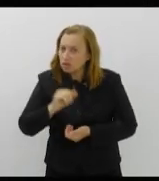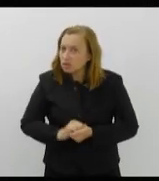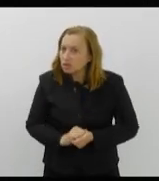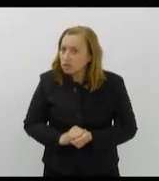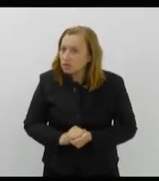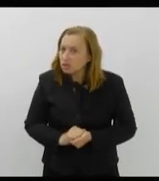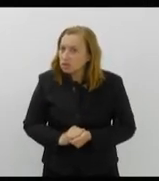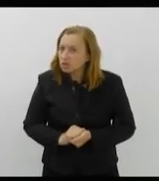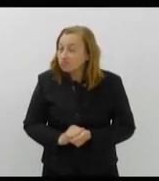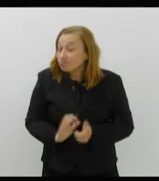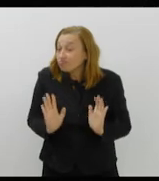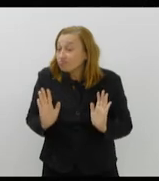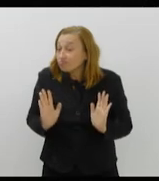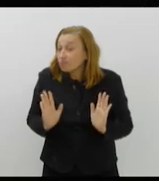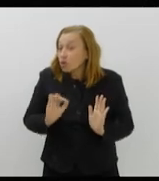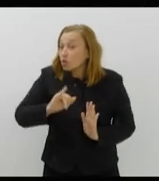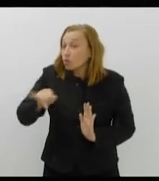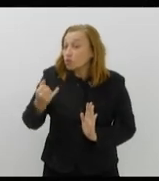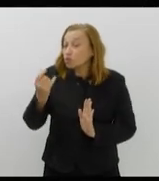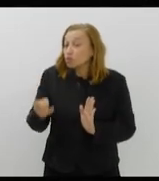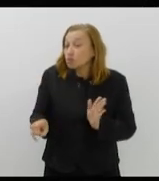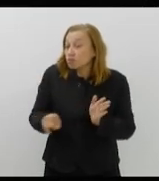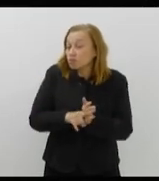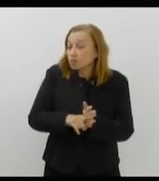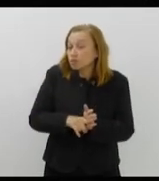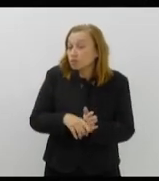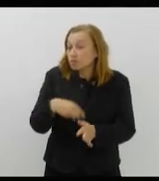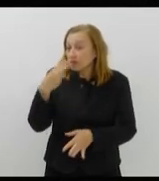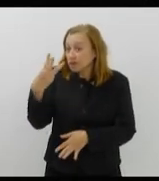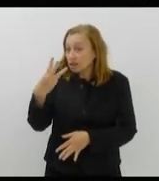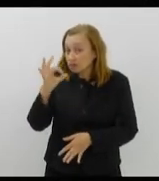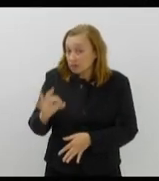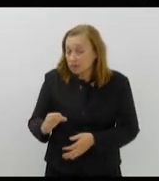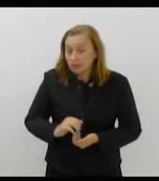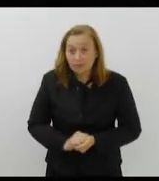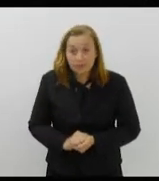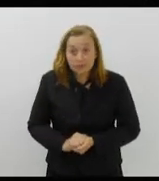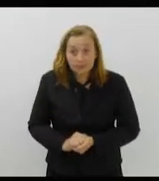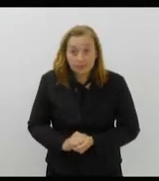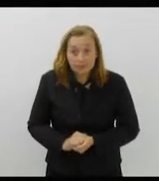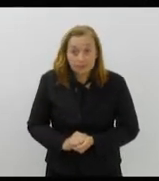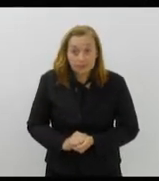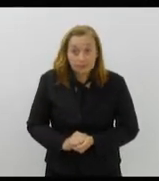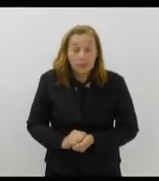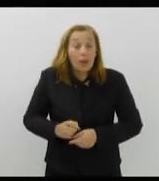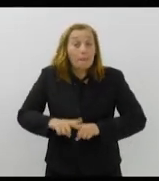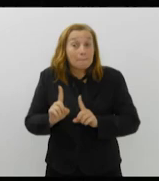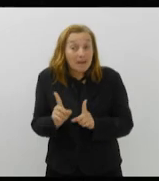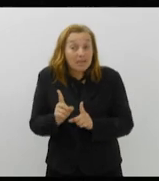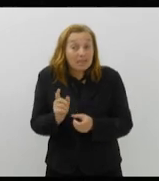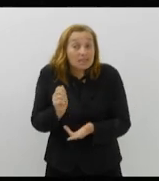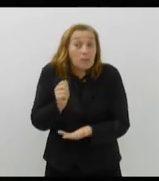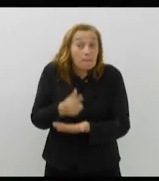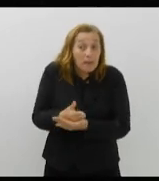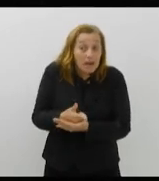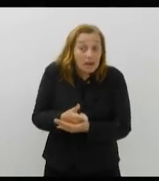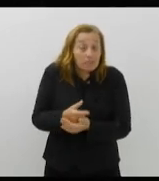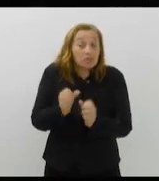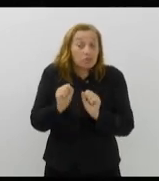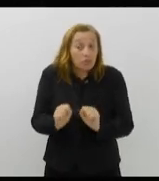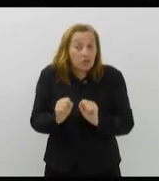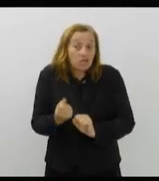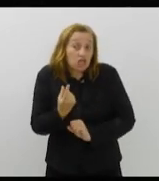16.2 o juro cai de 4 para TR mas se p pode ser em